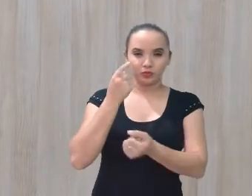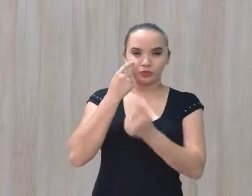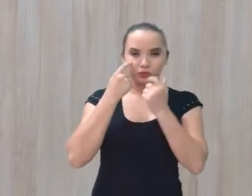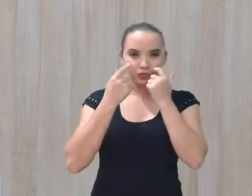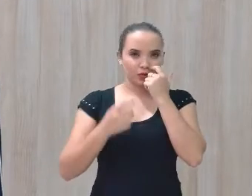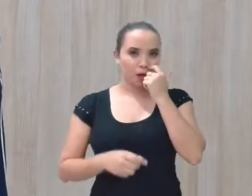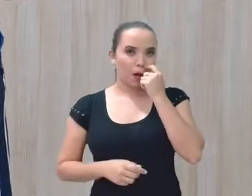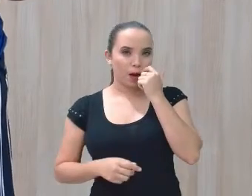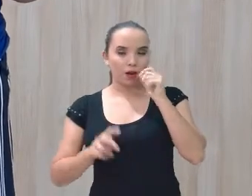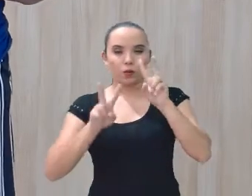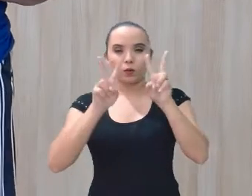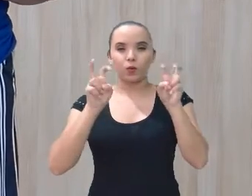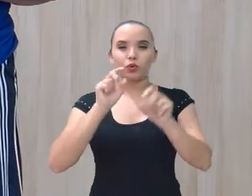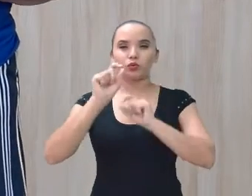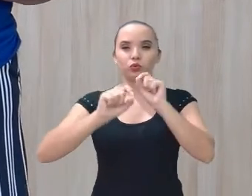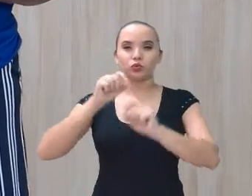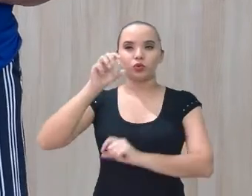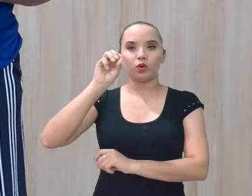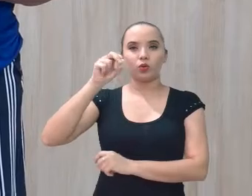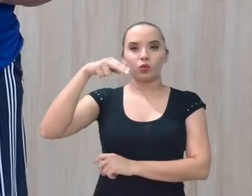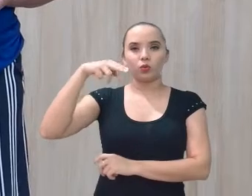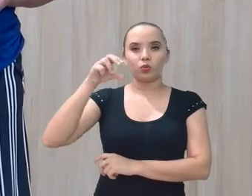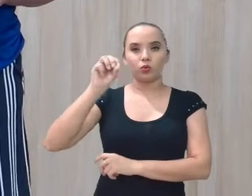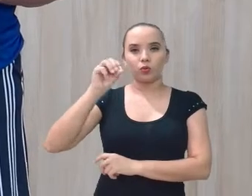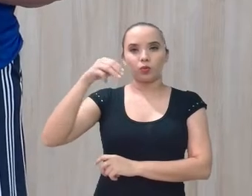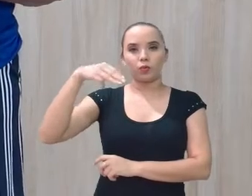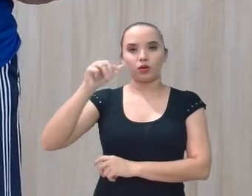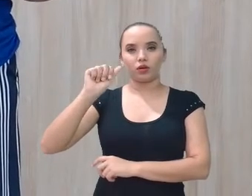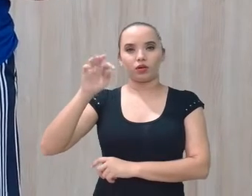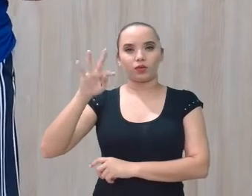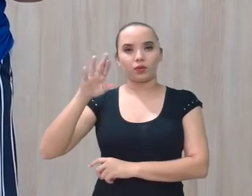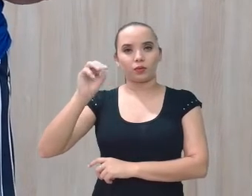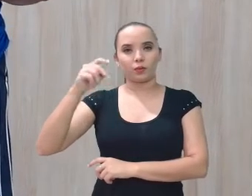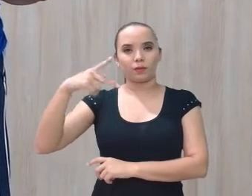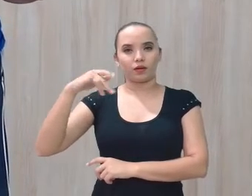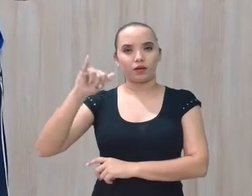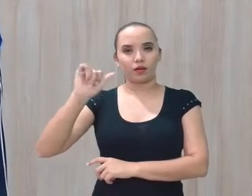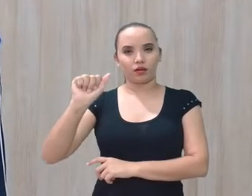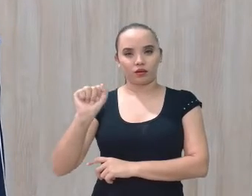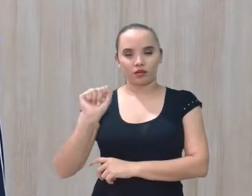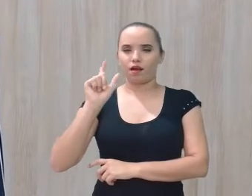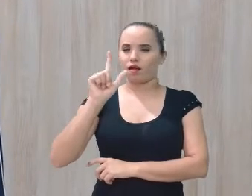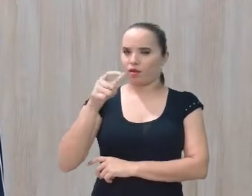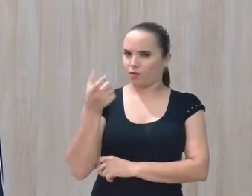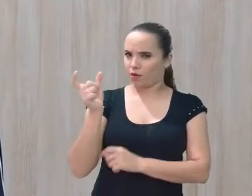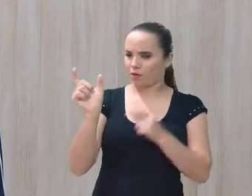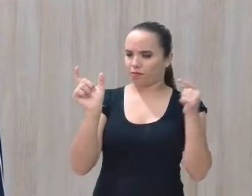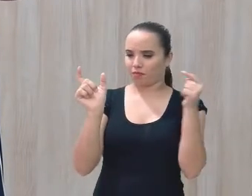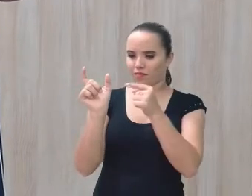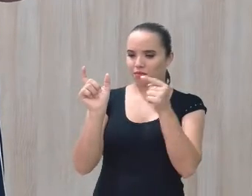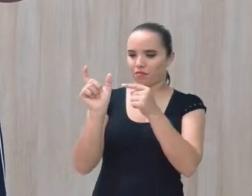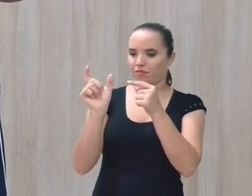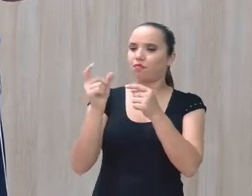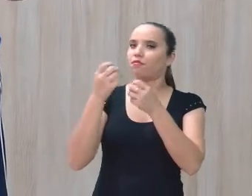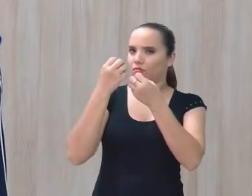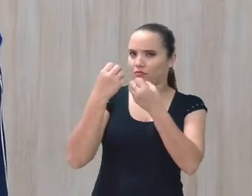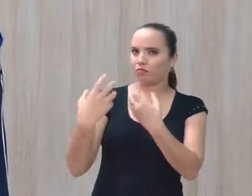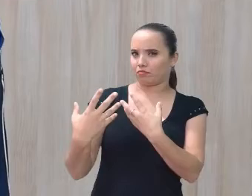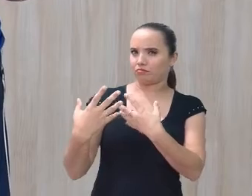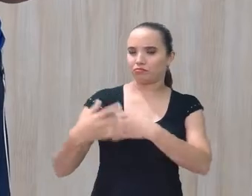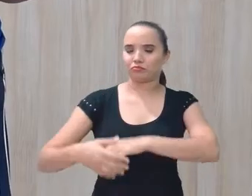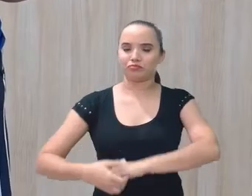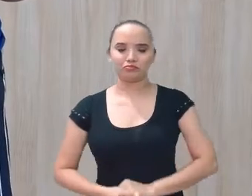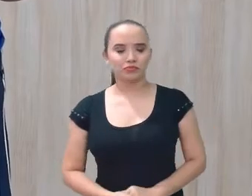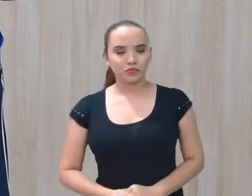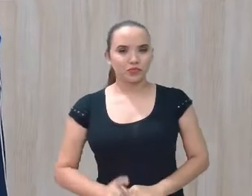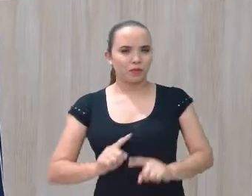nosso assunto é onomatopeia, uma palavrinha, né, que já é bem gostosinha de falar. E o que